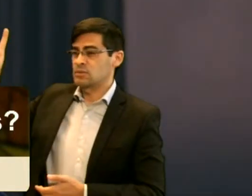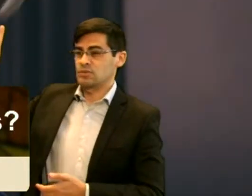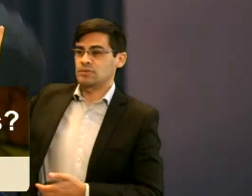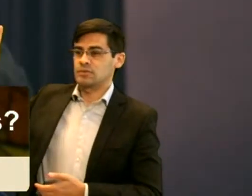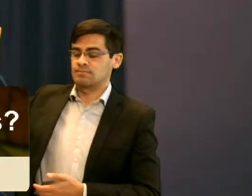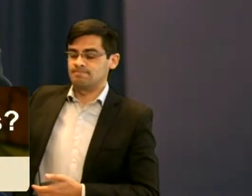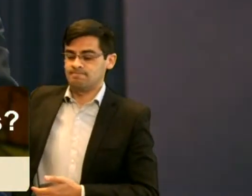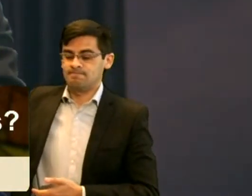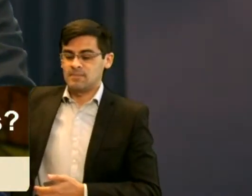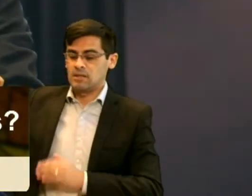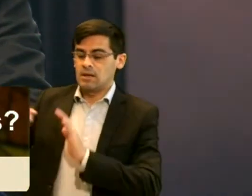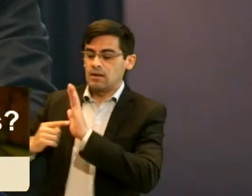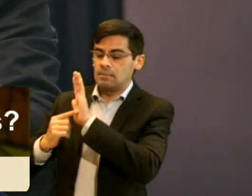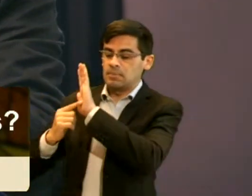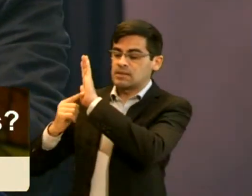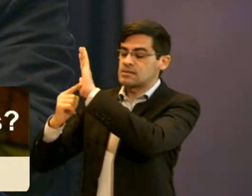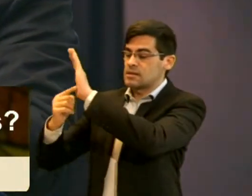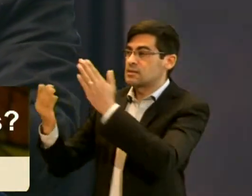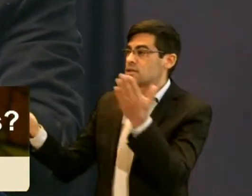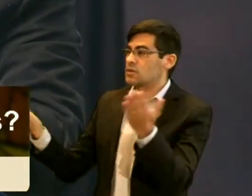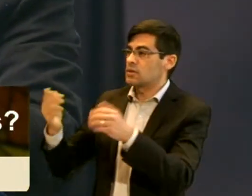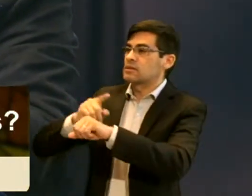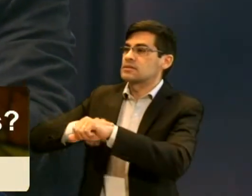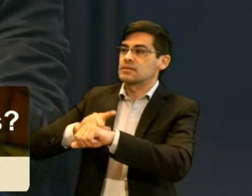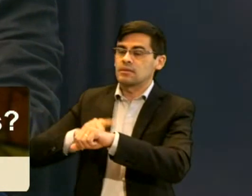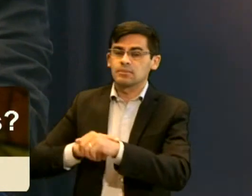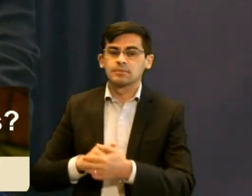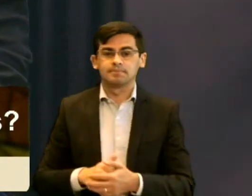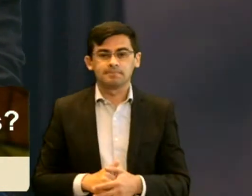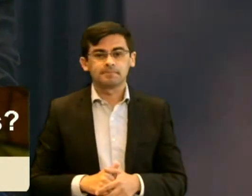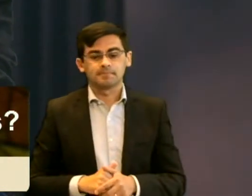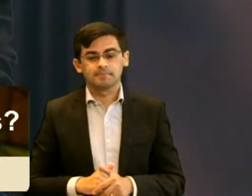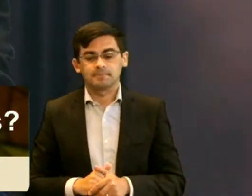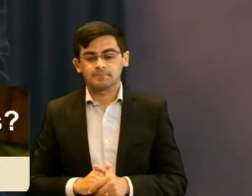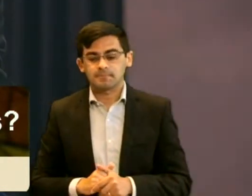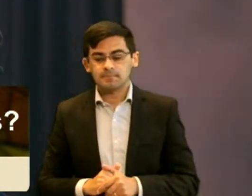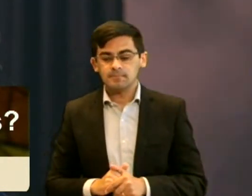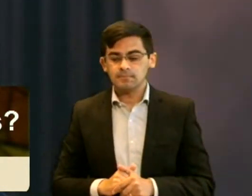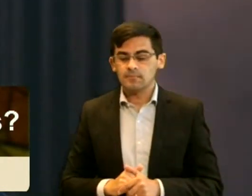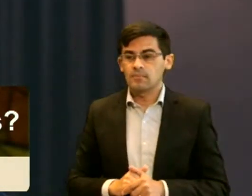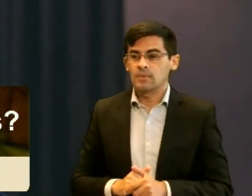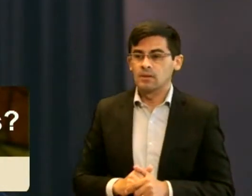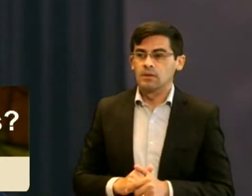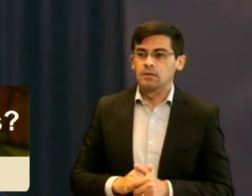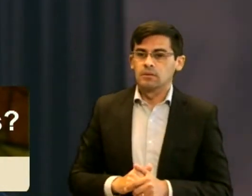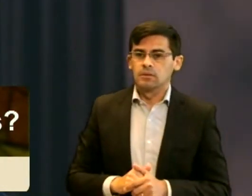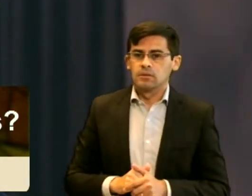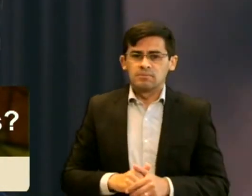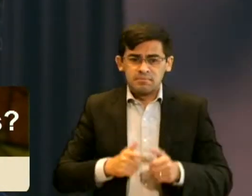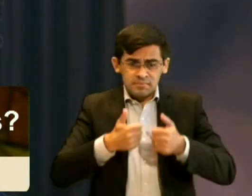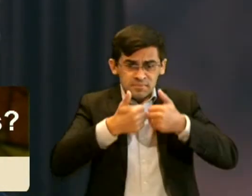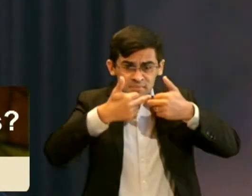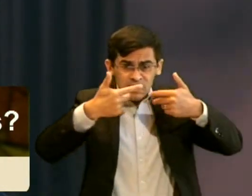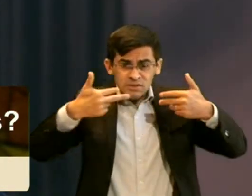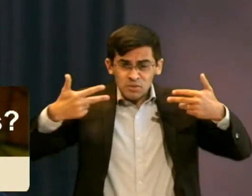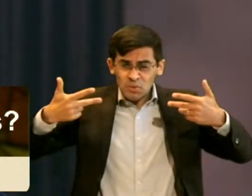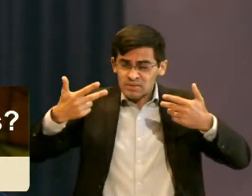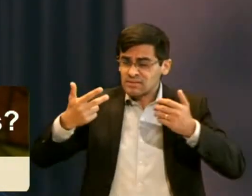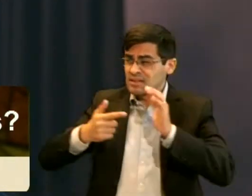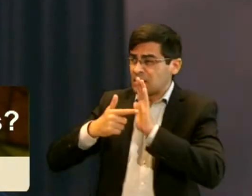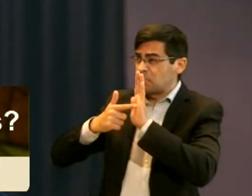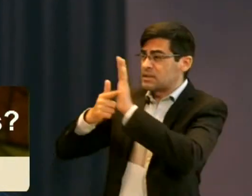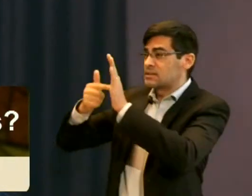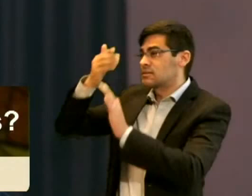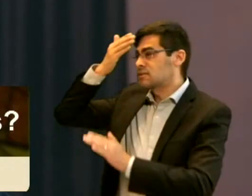à tua entrega, senão ela não tem sentido. Entrega algo agora para o Senhor. Dá nome à sua